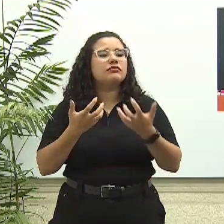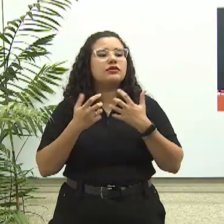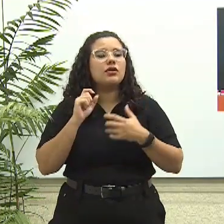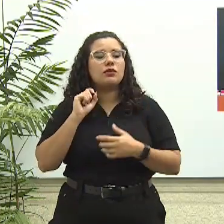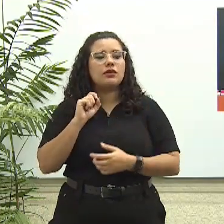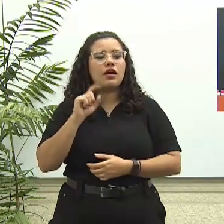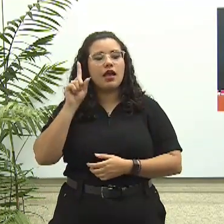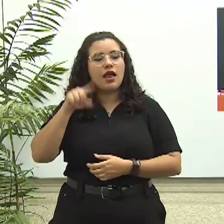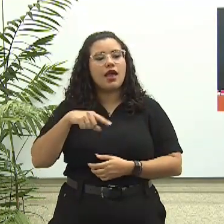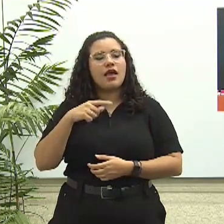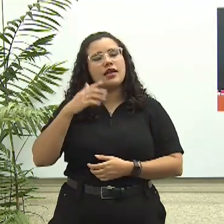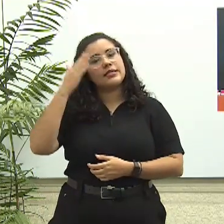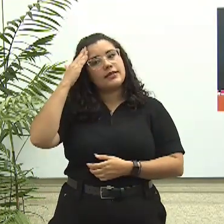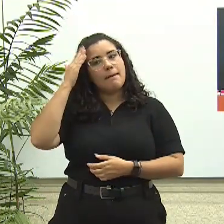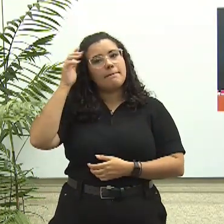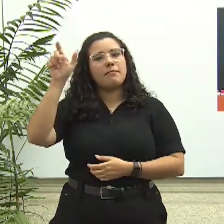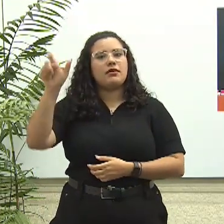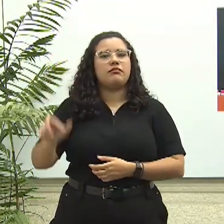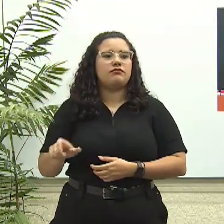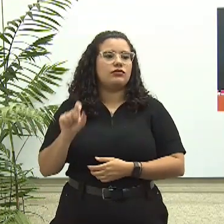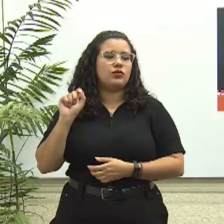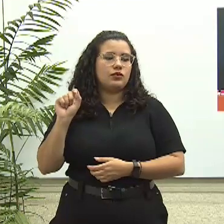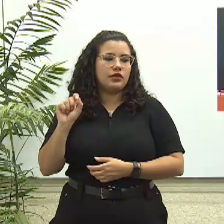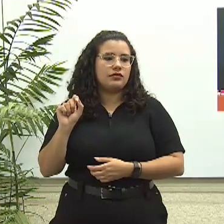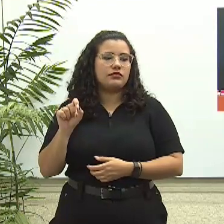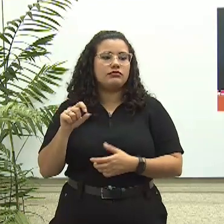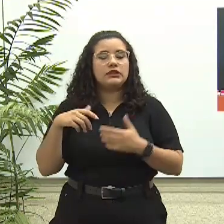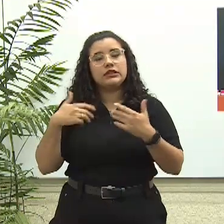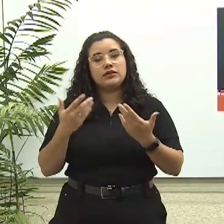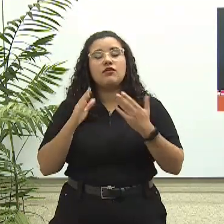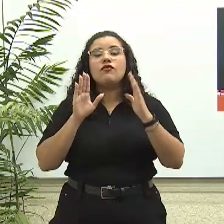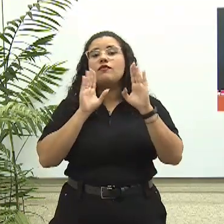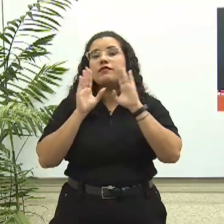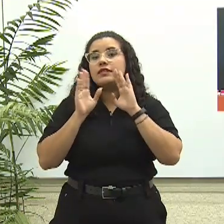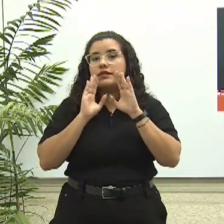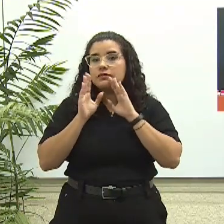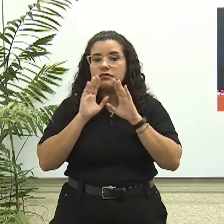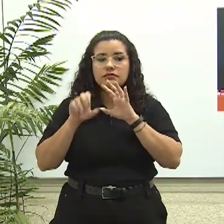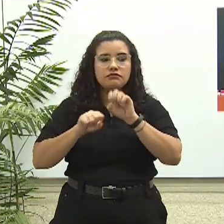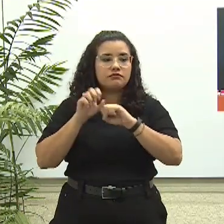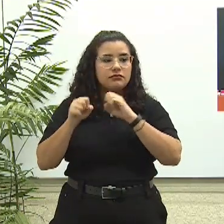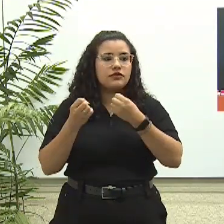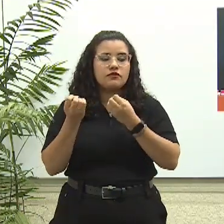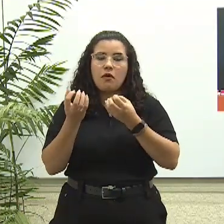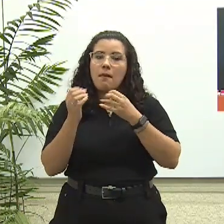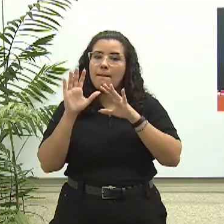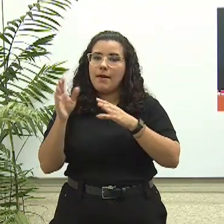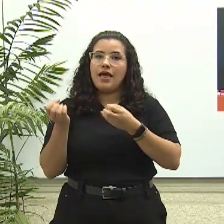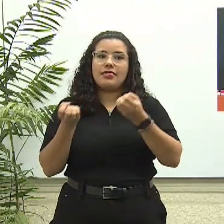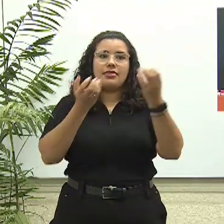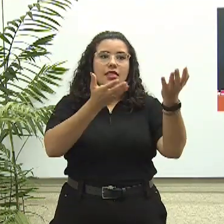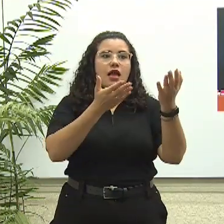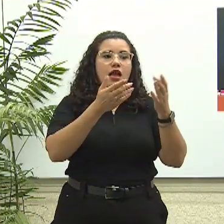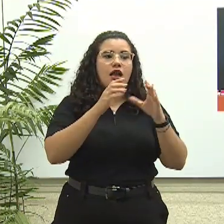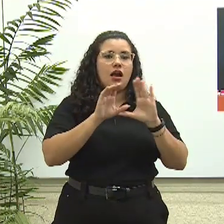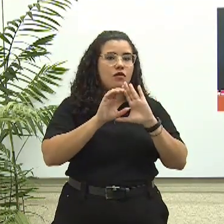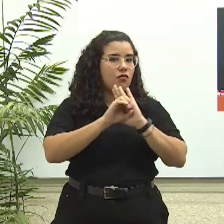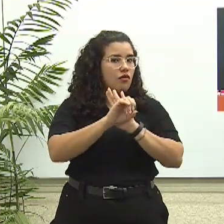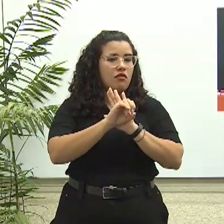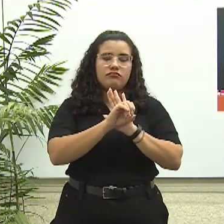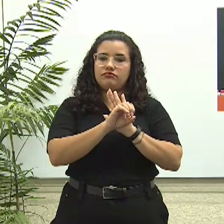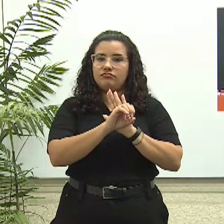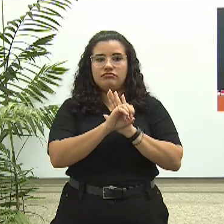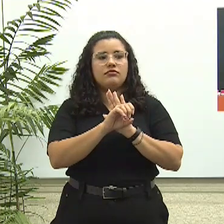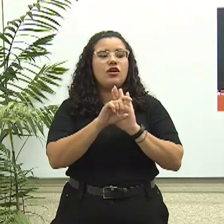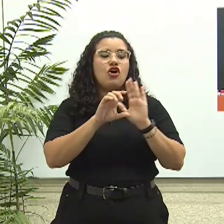é saber mais sobre você então o Facebook coleta esses dados mas não entrega pro Google o